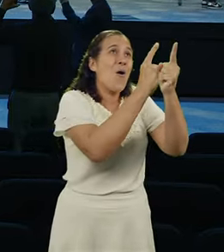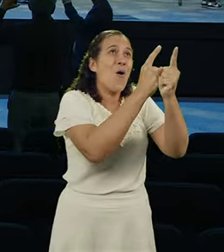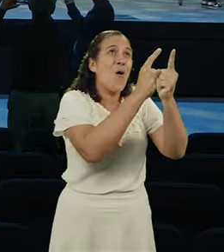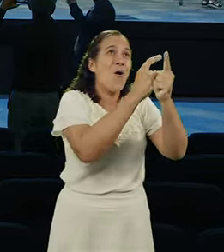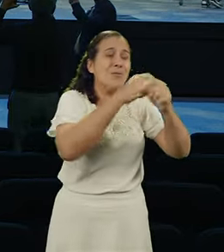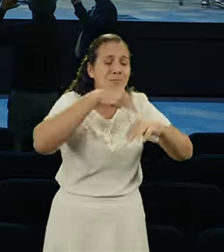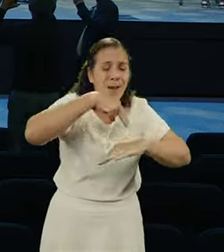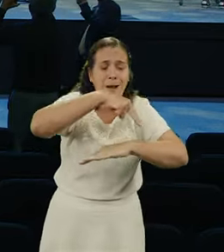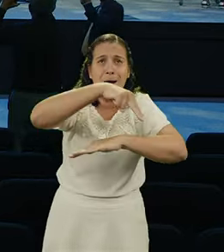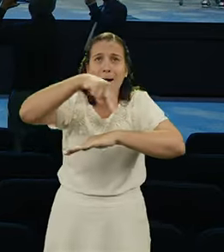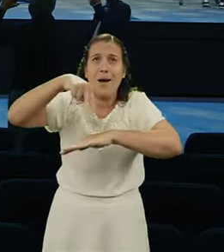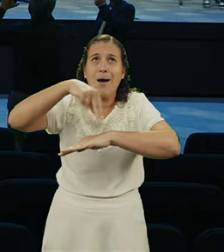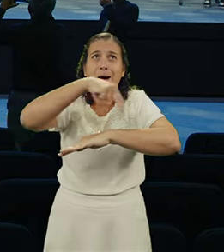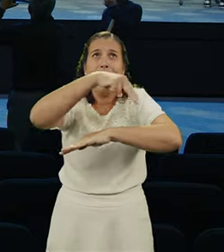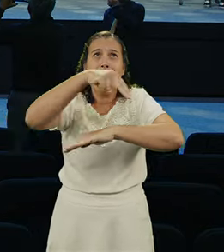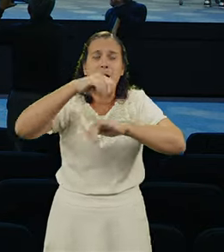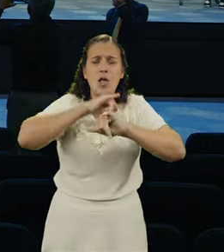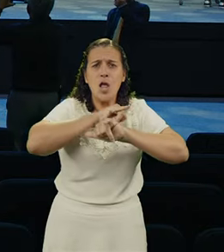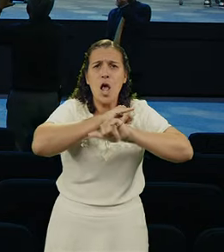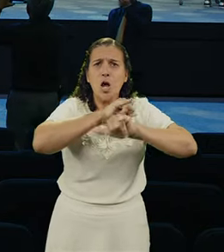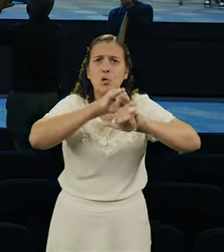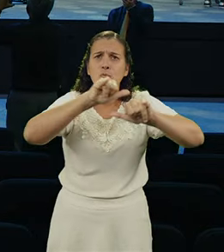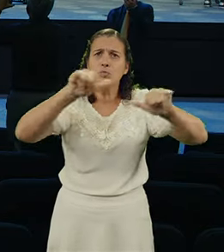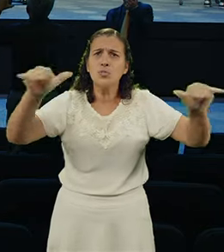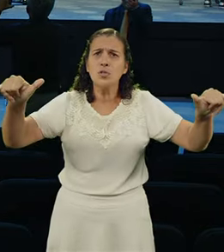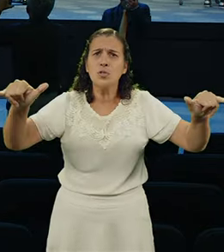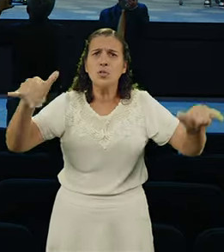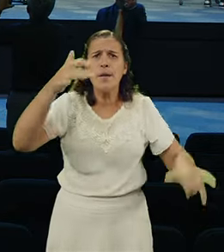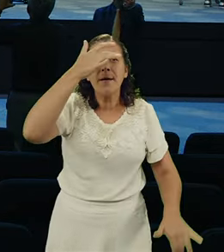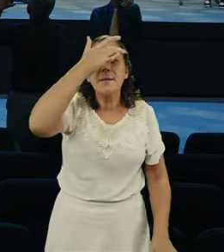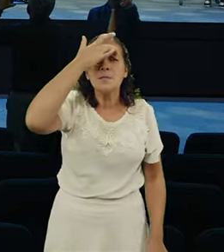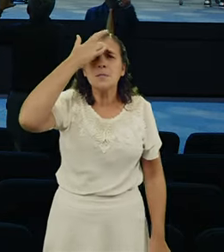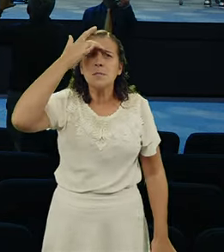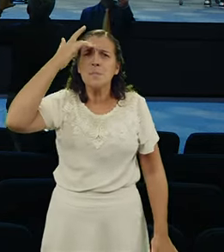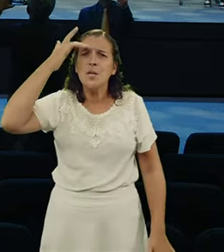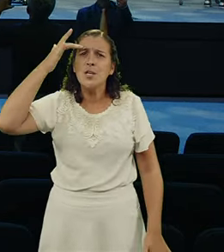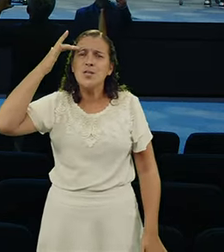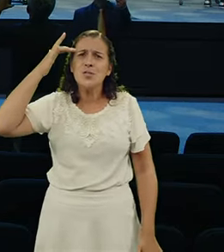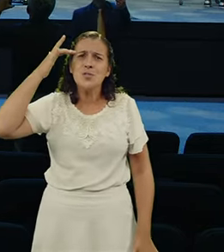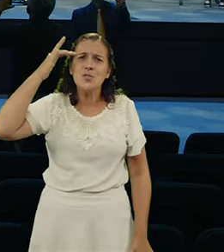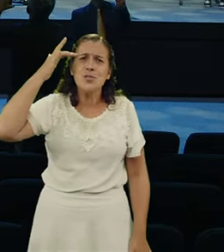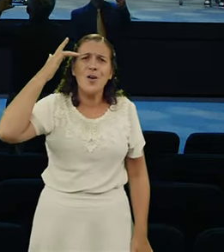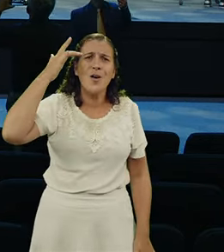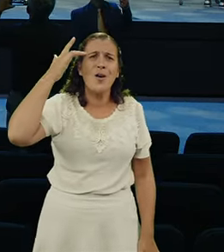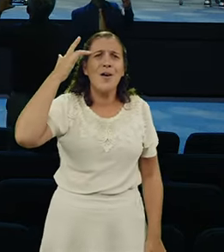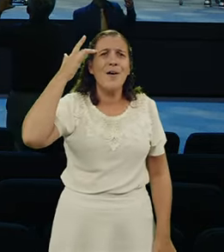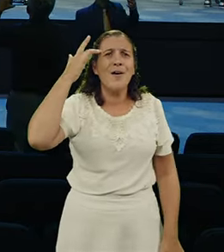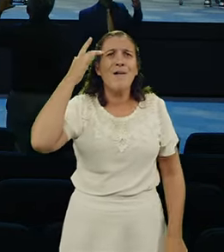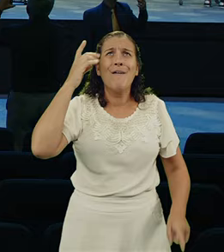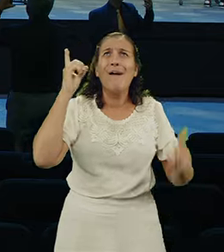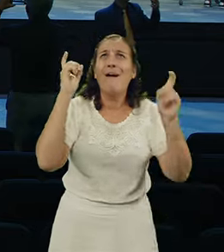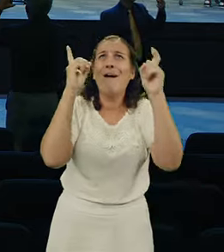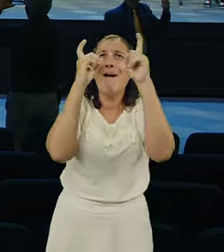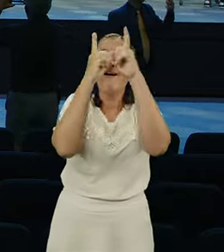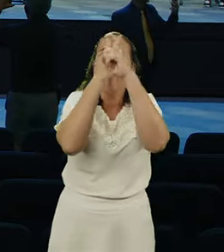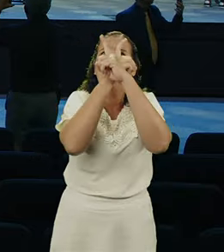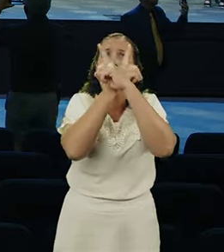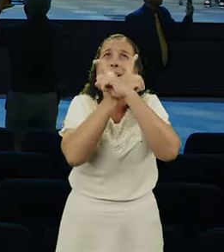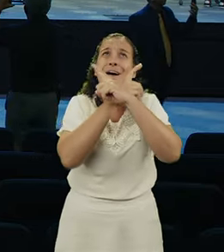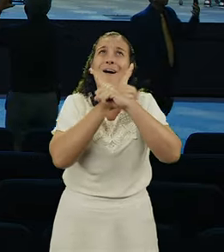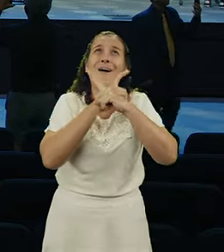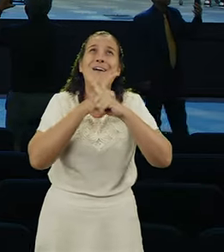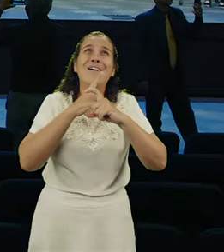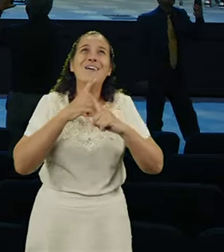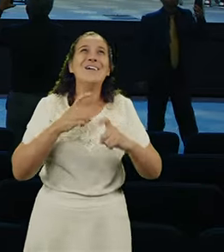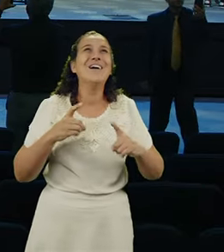nação e fala ao coração que está desesperado. Canta, igreja!